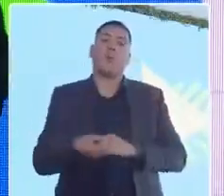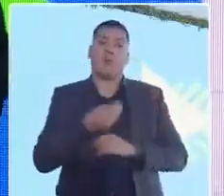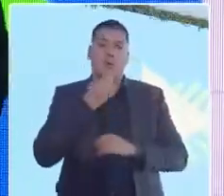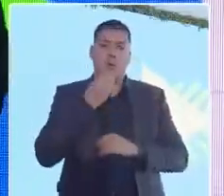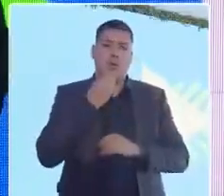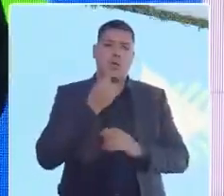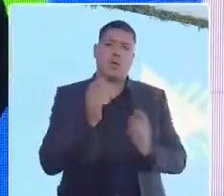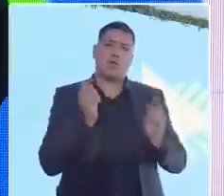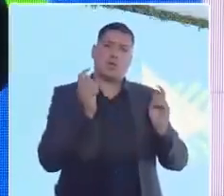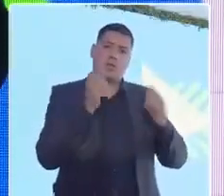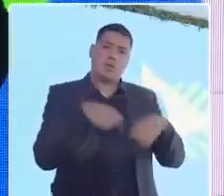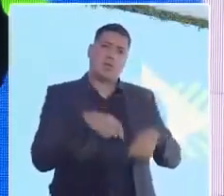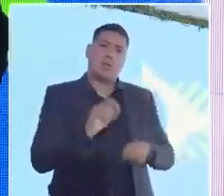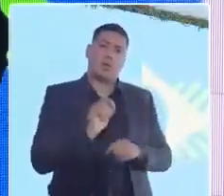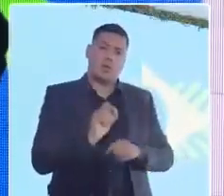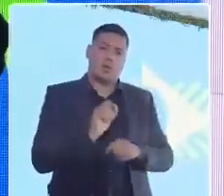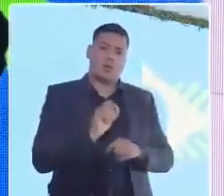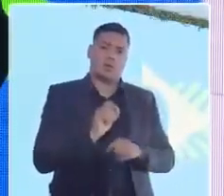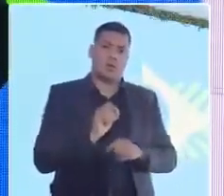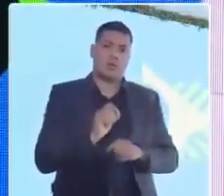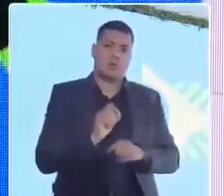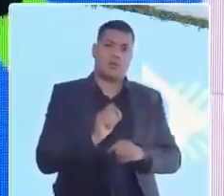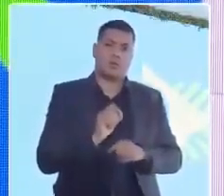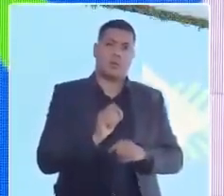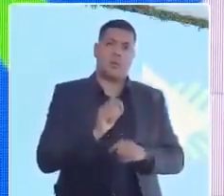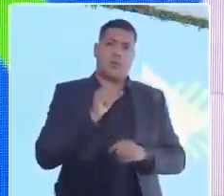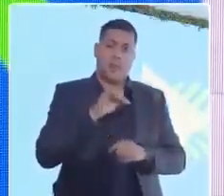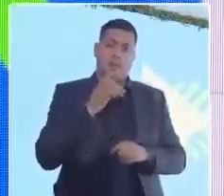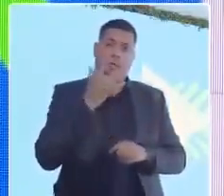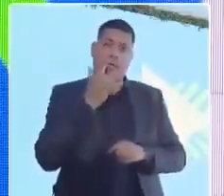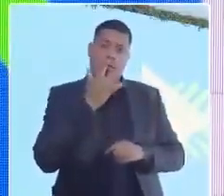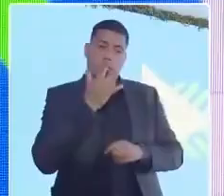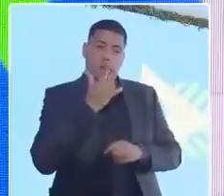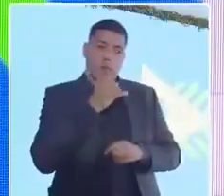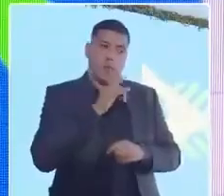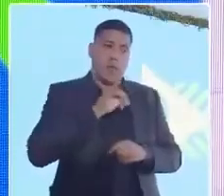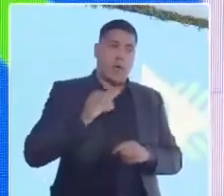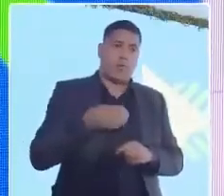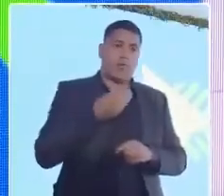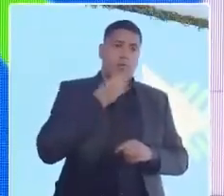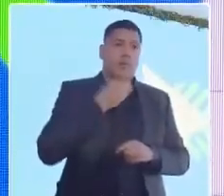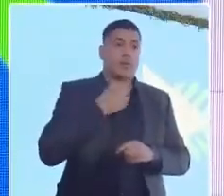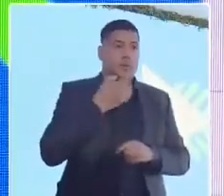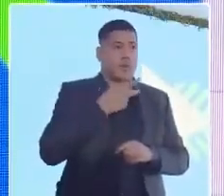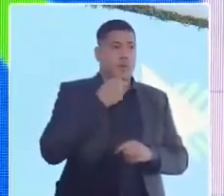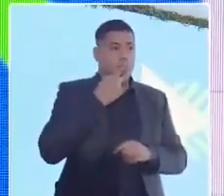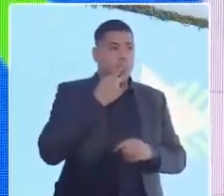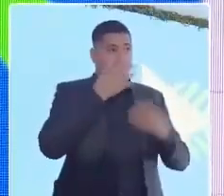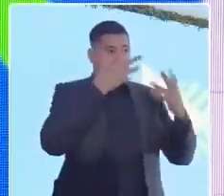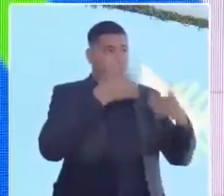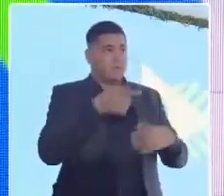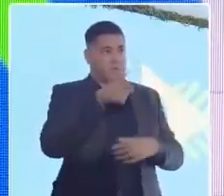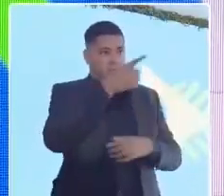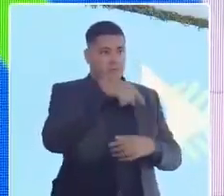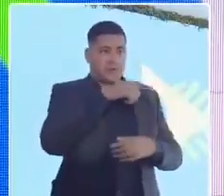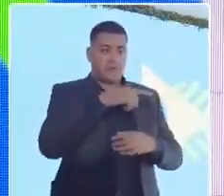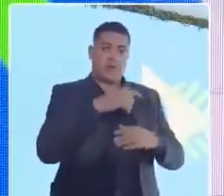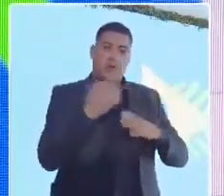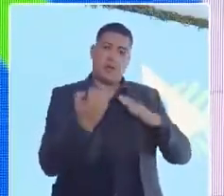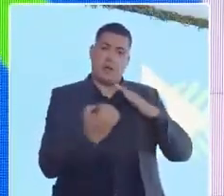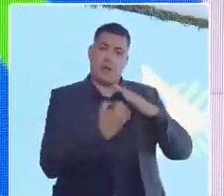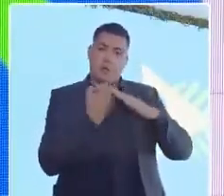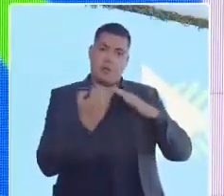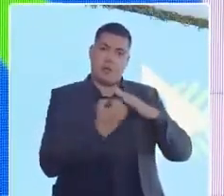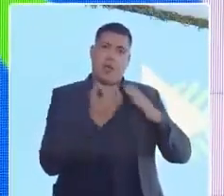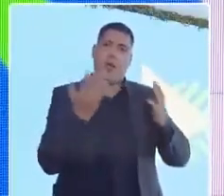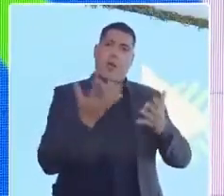uma inflexão se aproveitada Quero Dizer para vocês empresários é o momento de